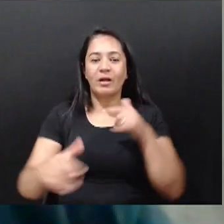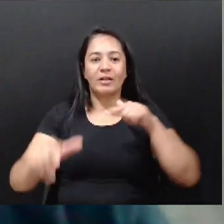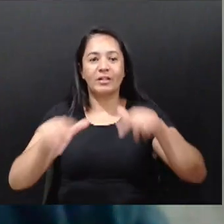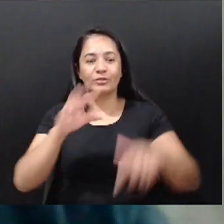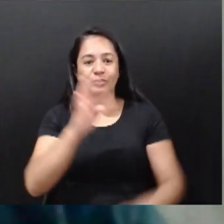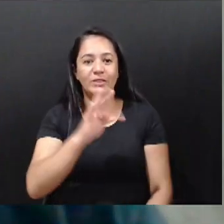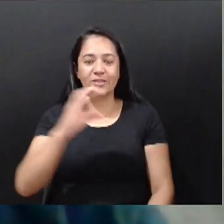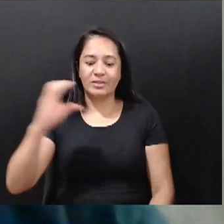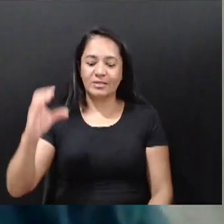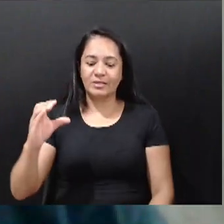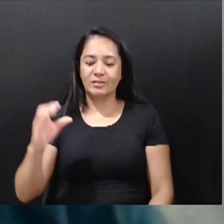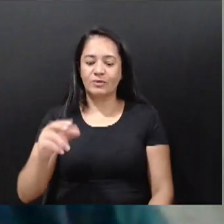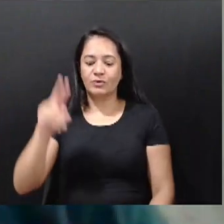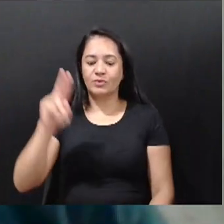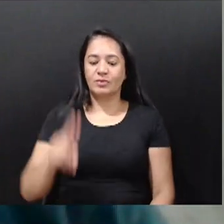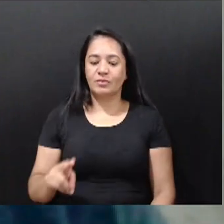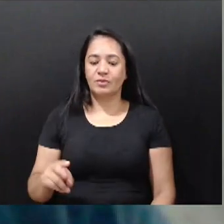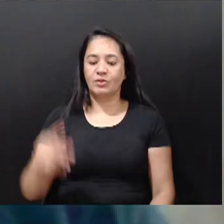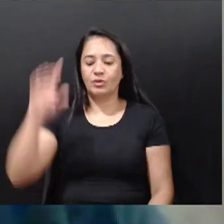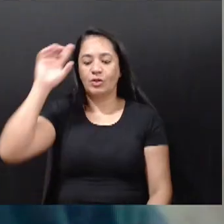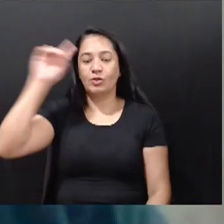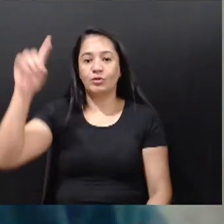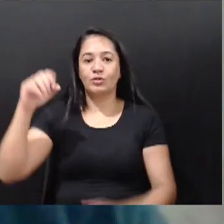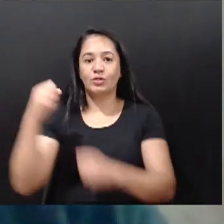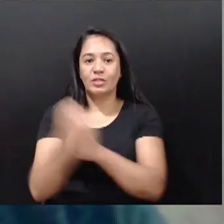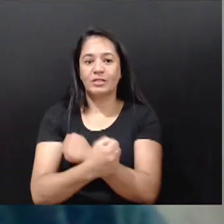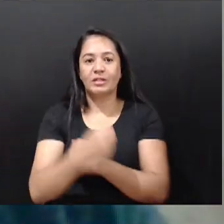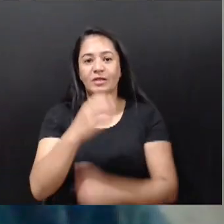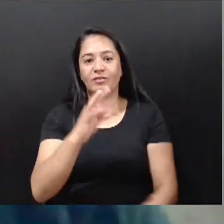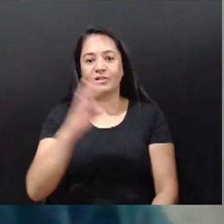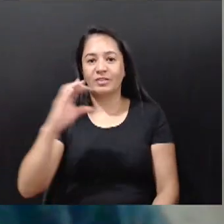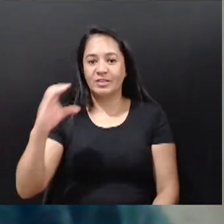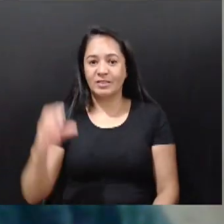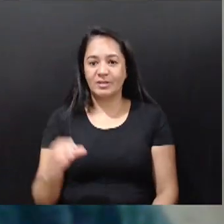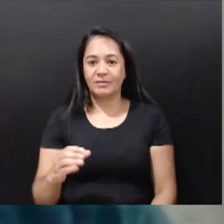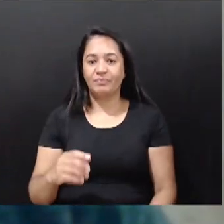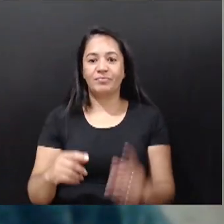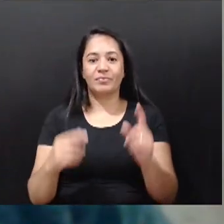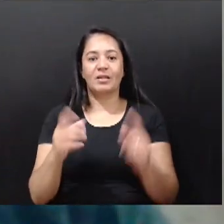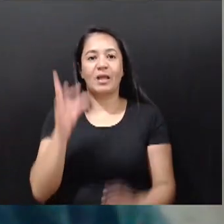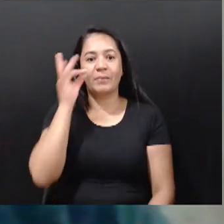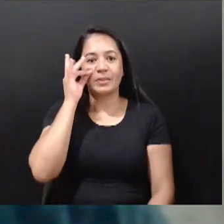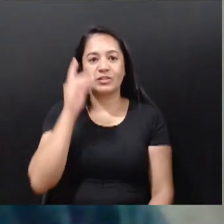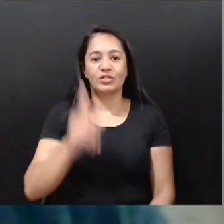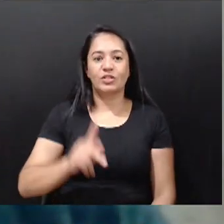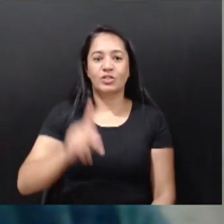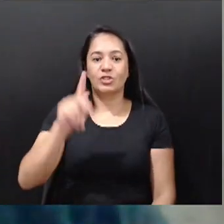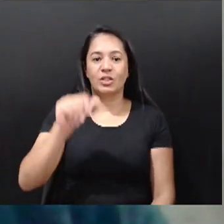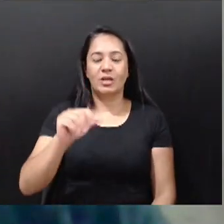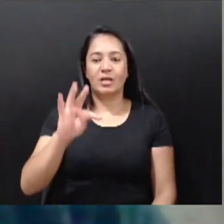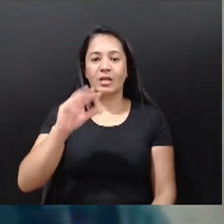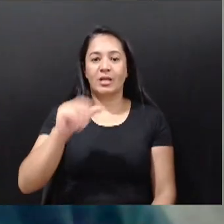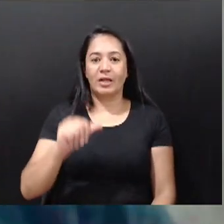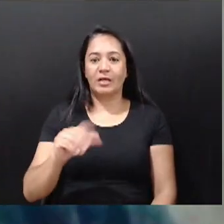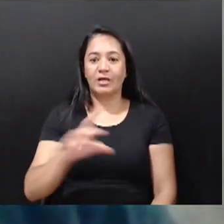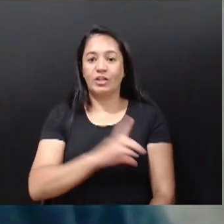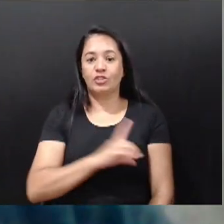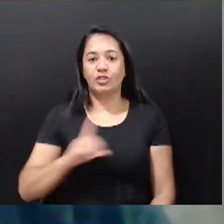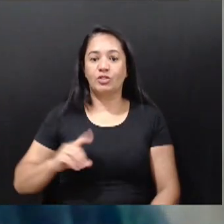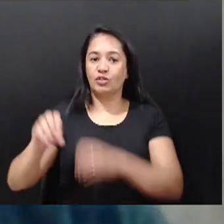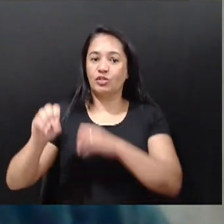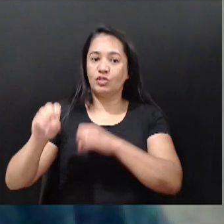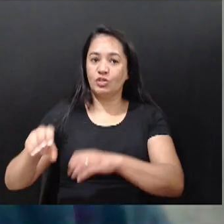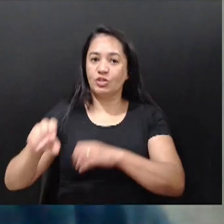da defesa do TCC, estiveram presentes, né, a Kátia, que ela é diretora de Educação Ambiental e Planejamento da Agricultura,